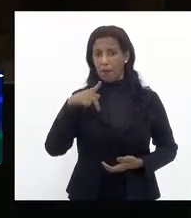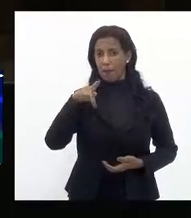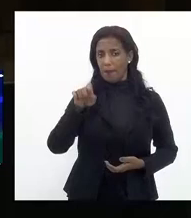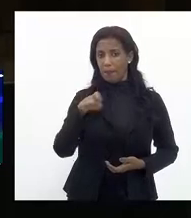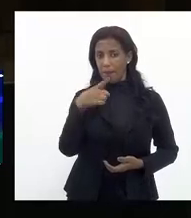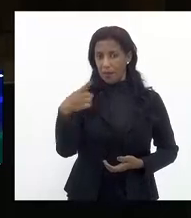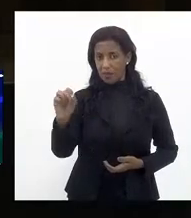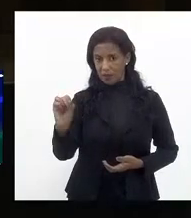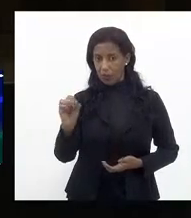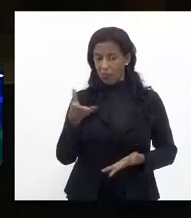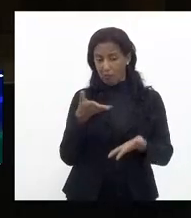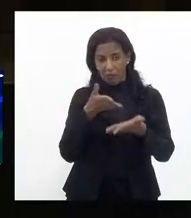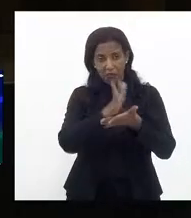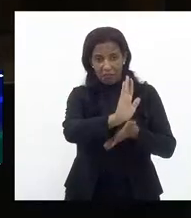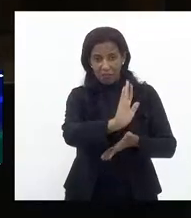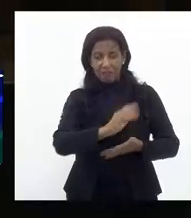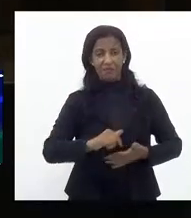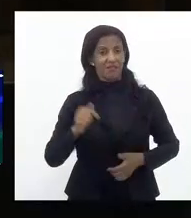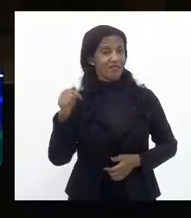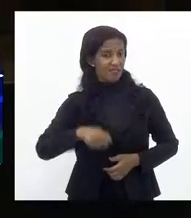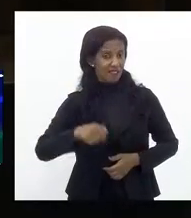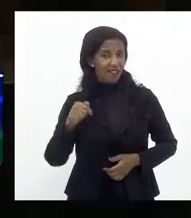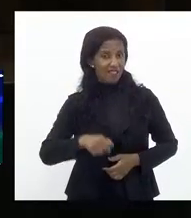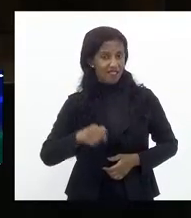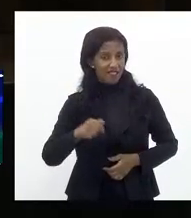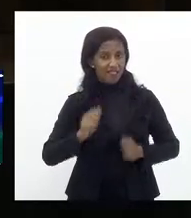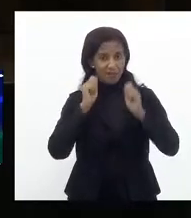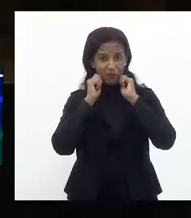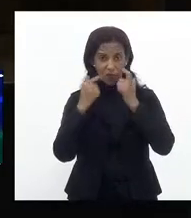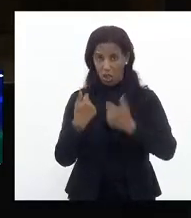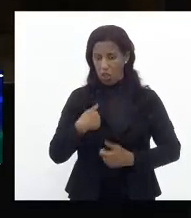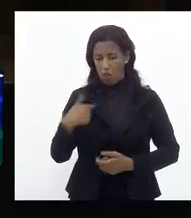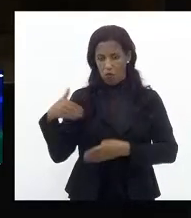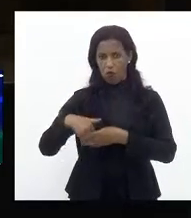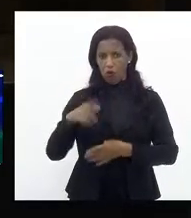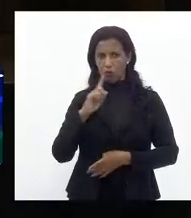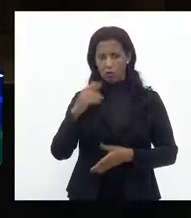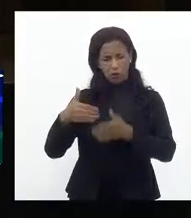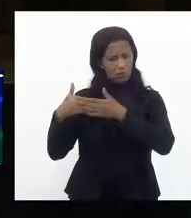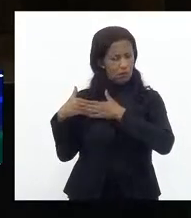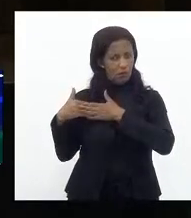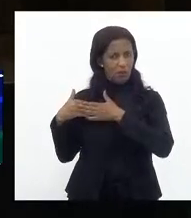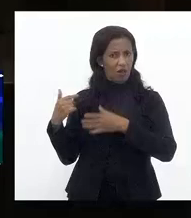foi aprovado nesta casa. Não com meu voto,